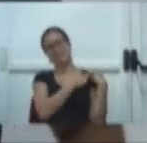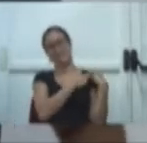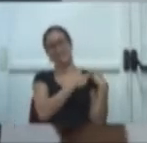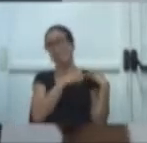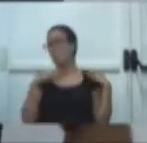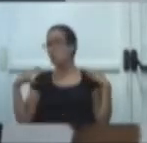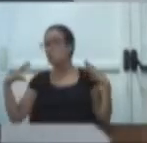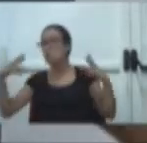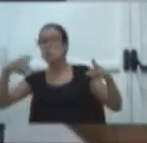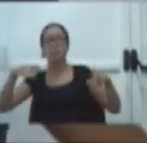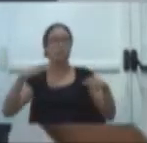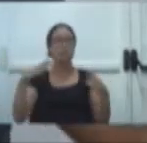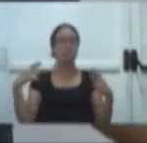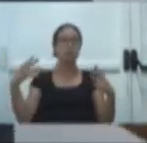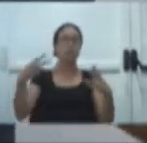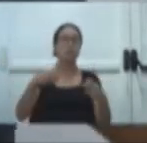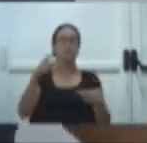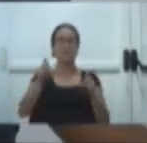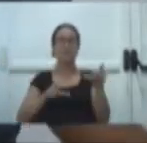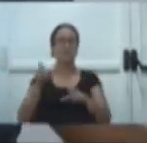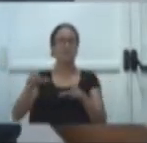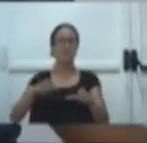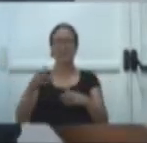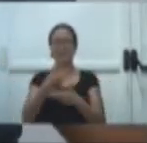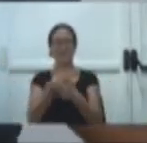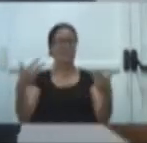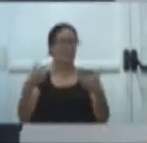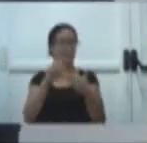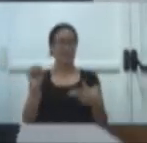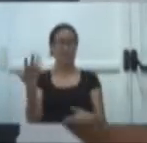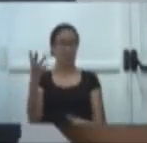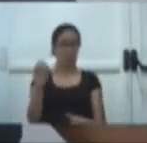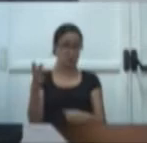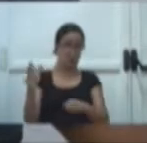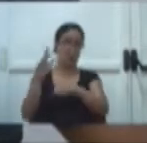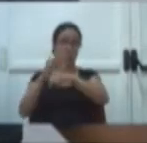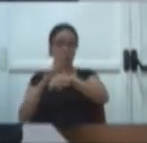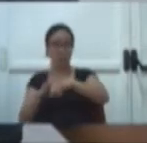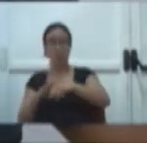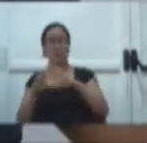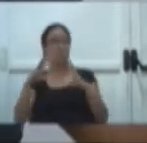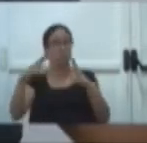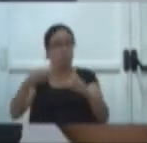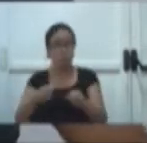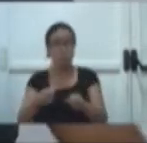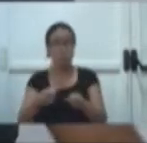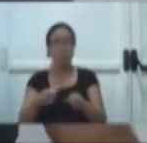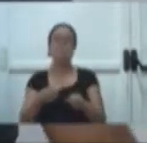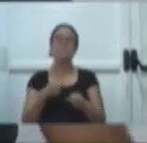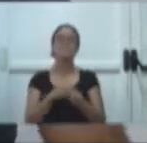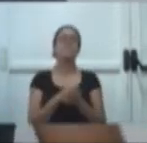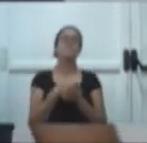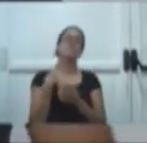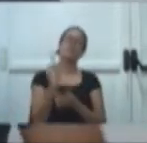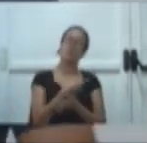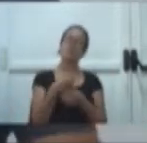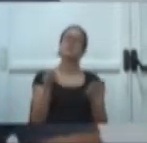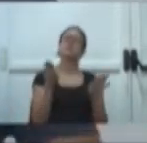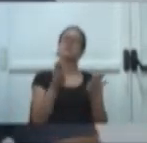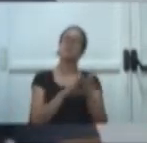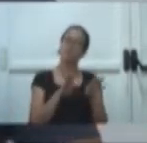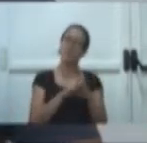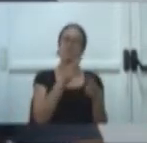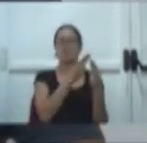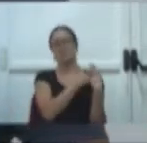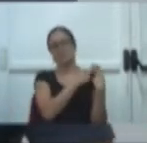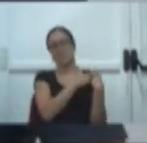coisa toda. O mosquito, novamente, é doméstico. E não adianta falar que